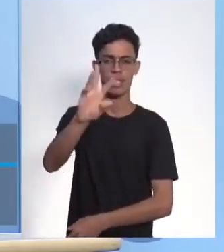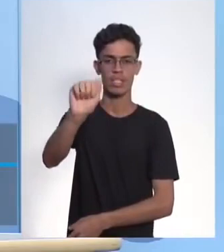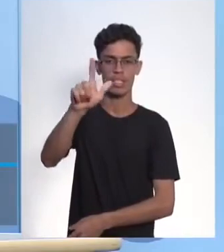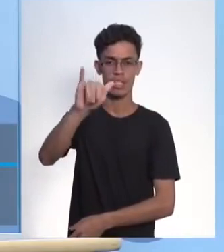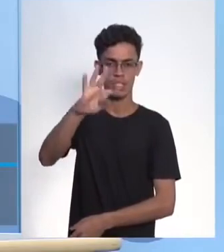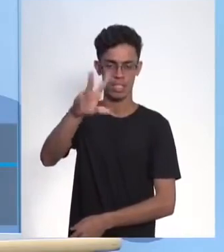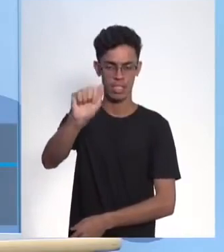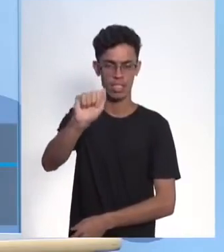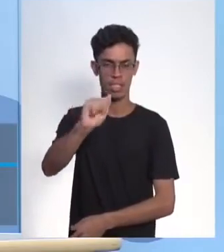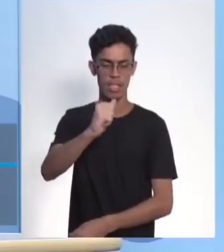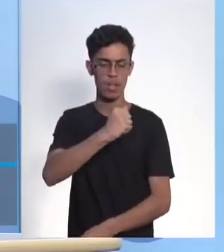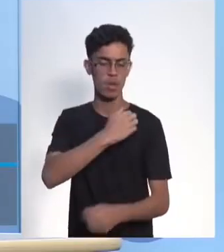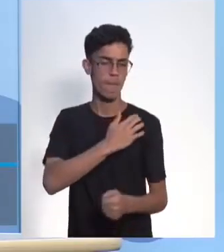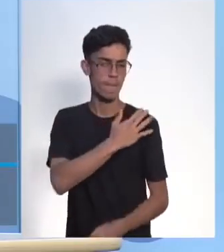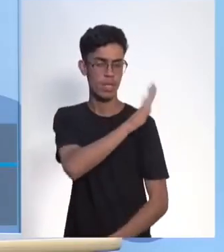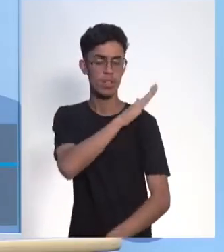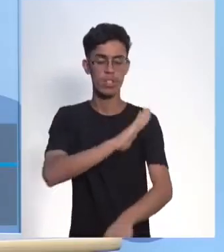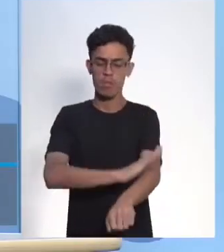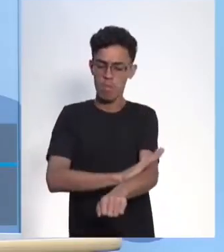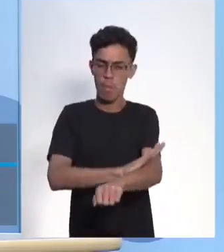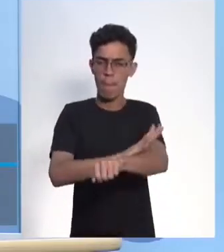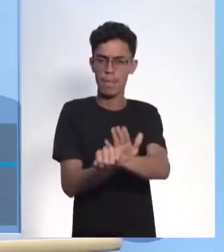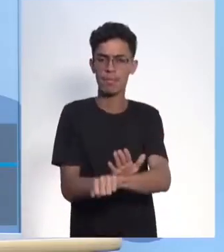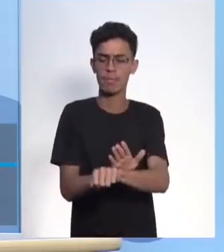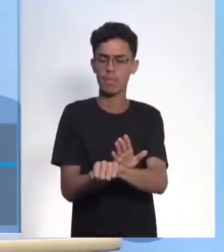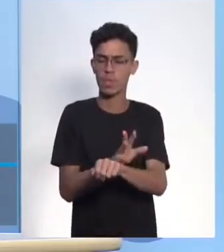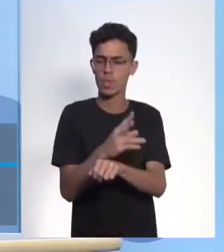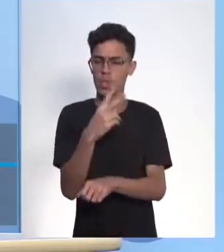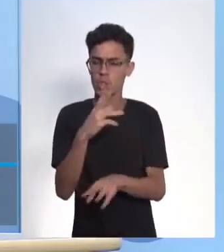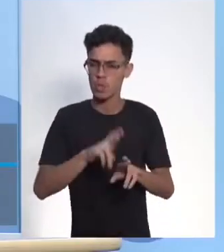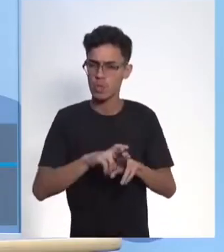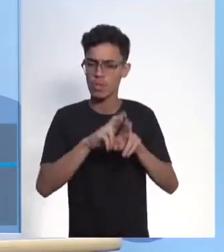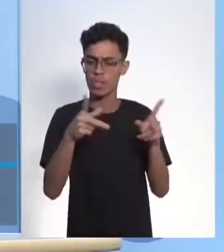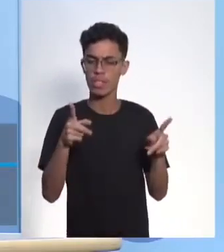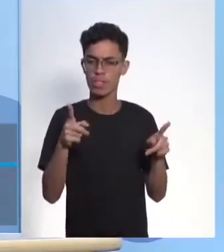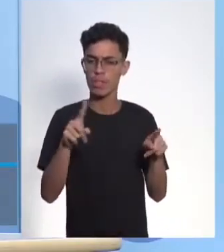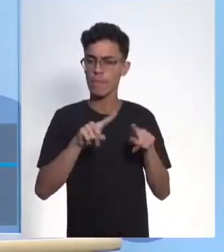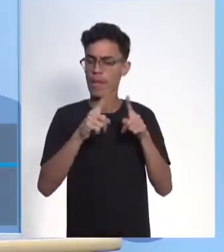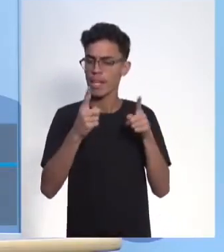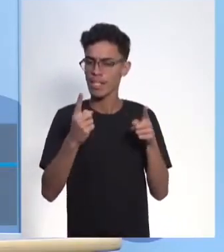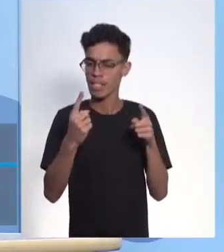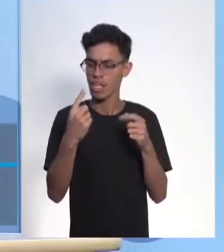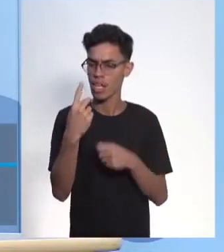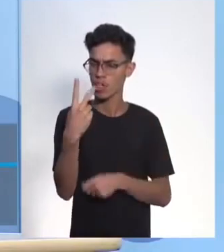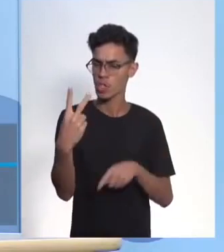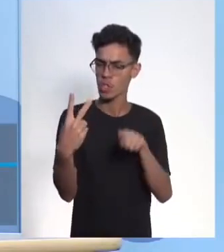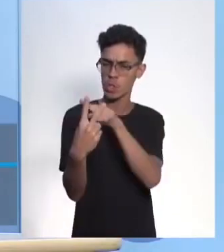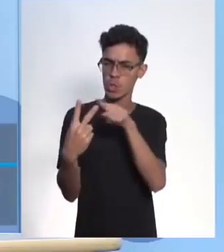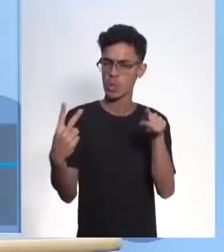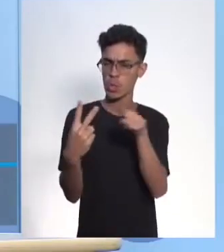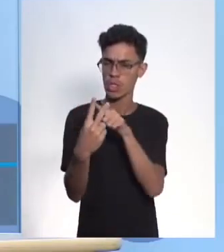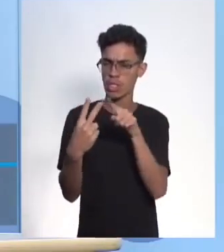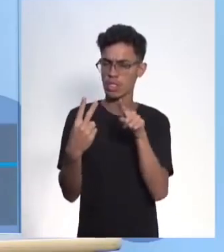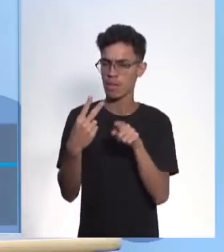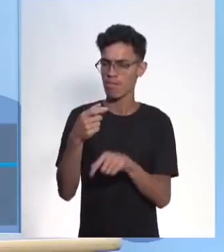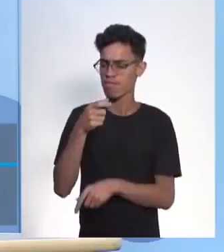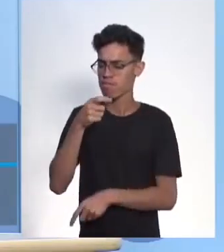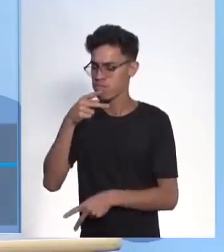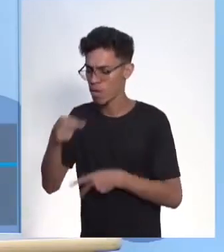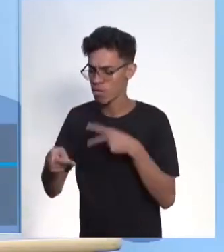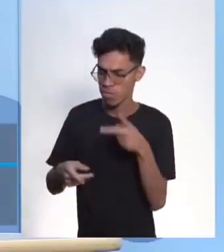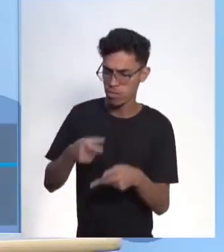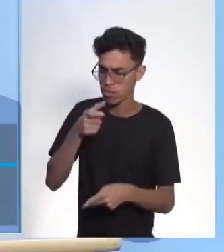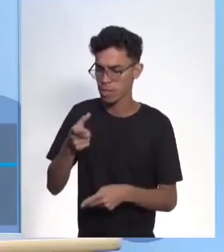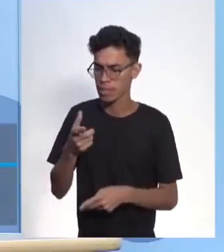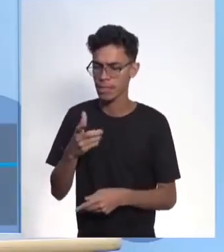O racismo e o preconceito são duas coisas diferentes, mas ambas fazem críticas e ofendem. Muito legal. E